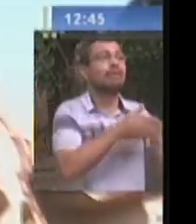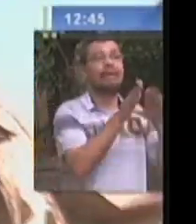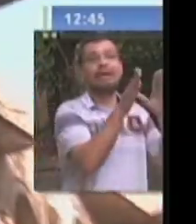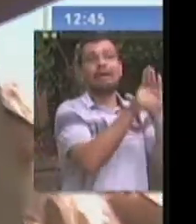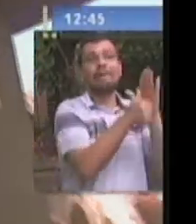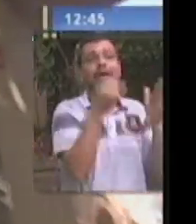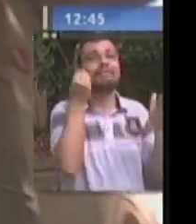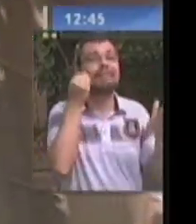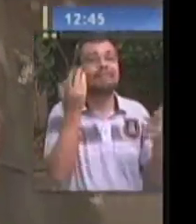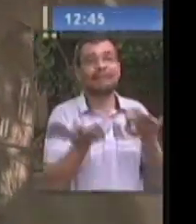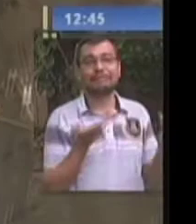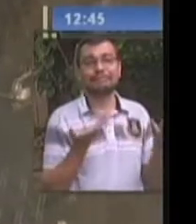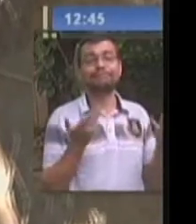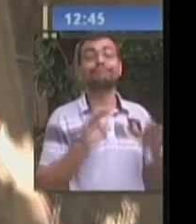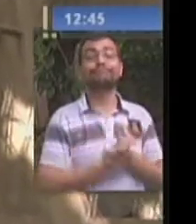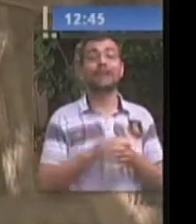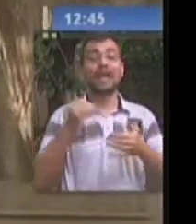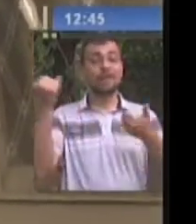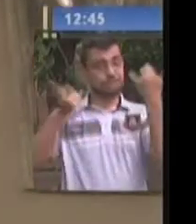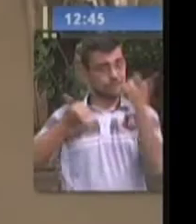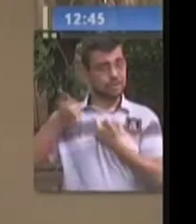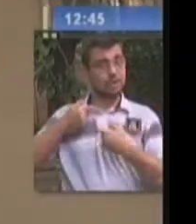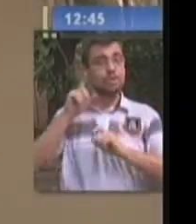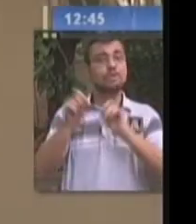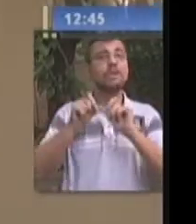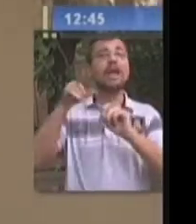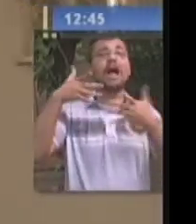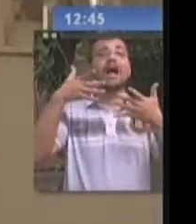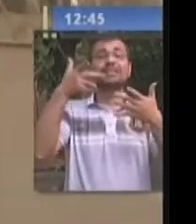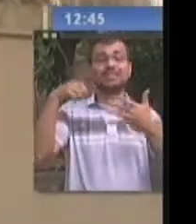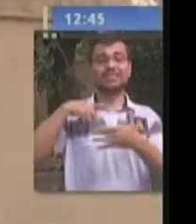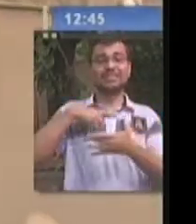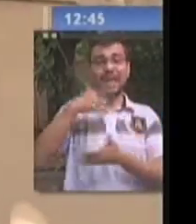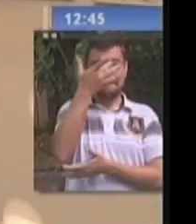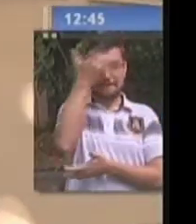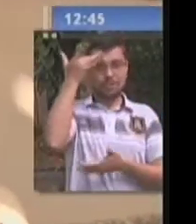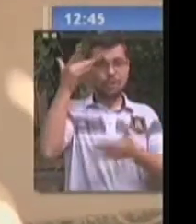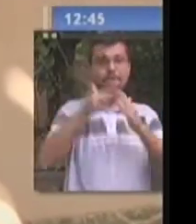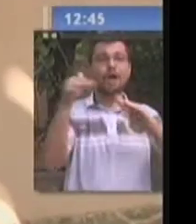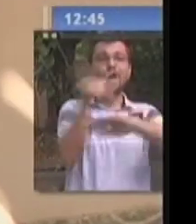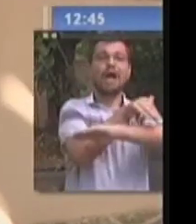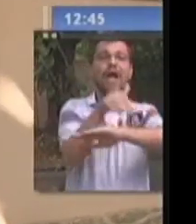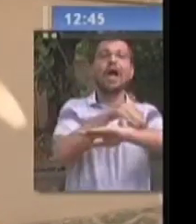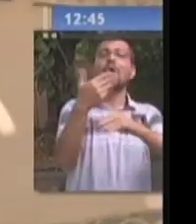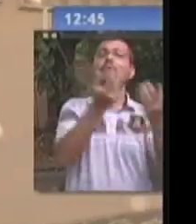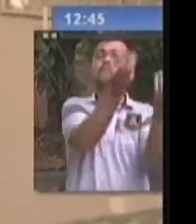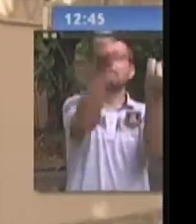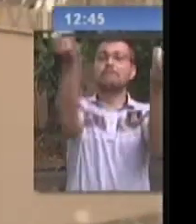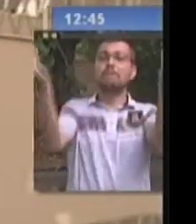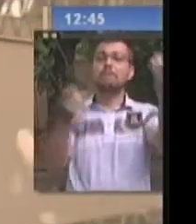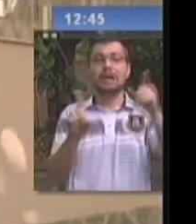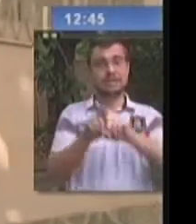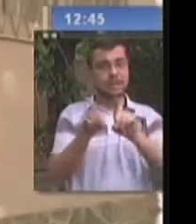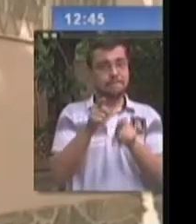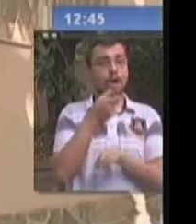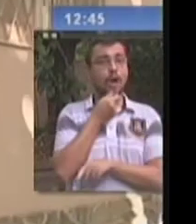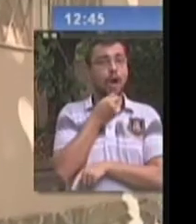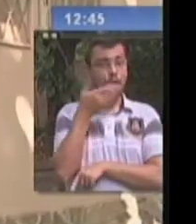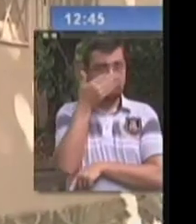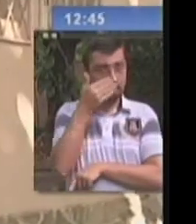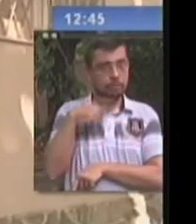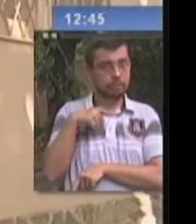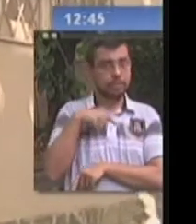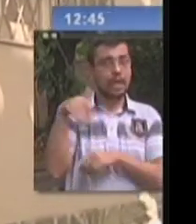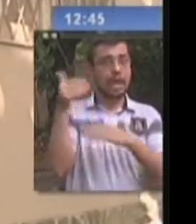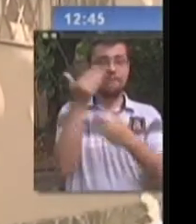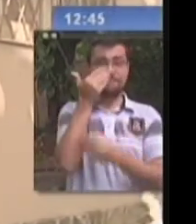ladrões. A informação das pessoas aqui da região é que no entorno ficam muitos moradores de rua durante a noite e também garotos de